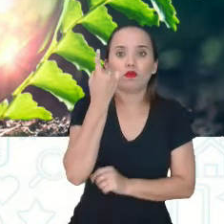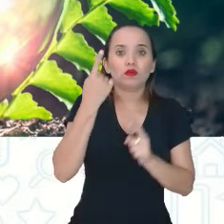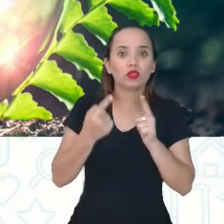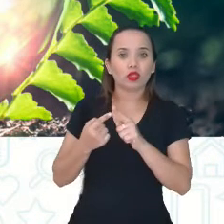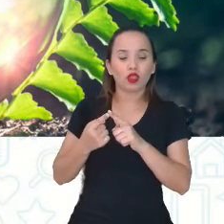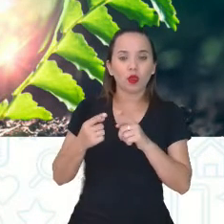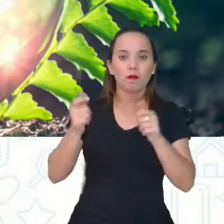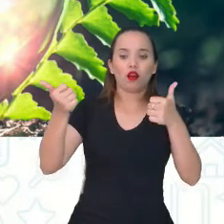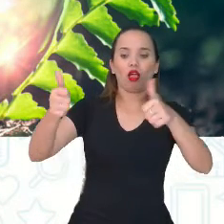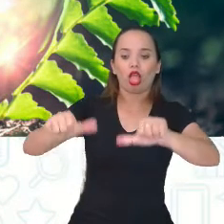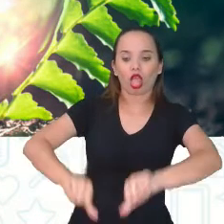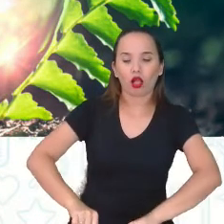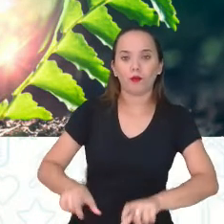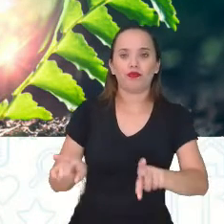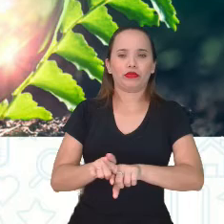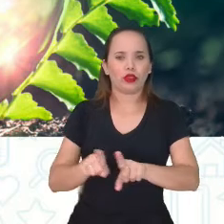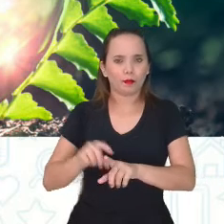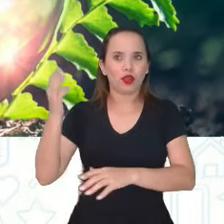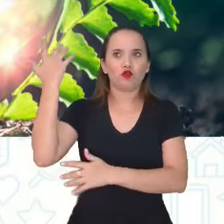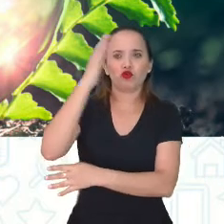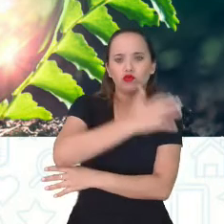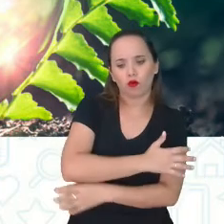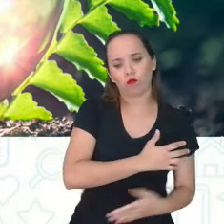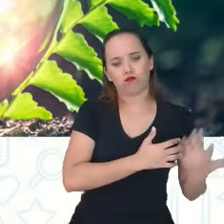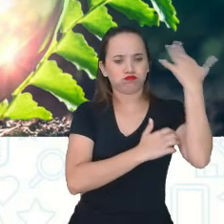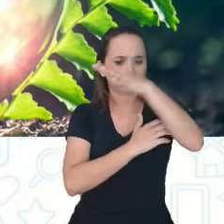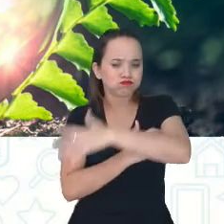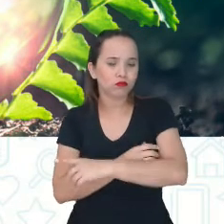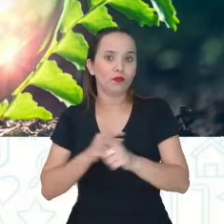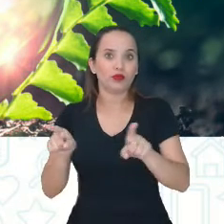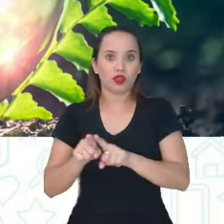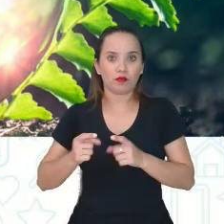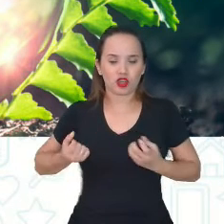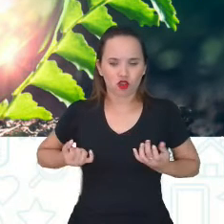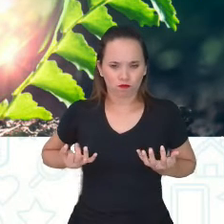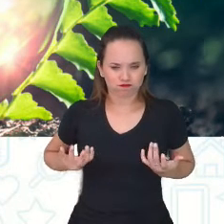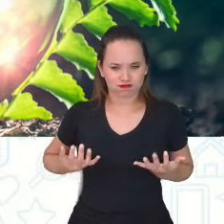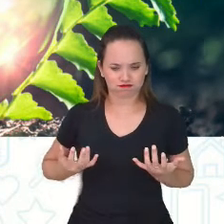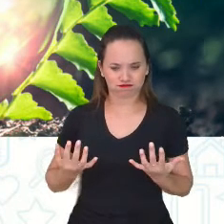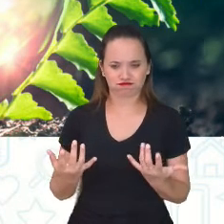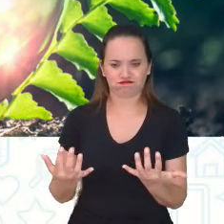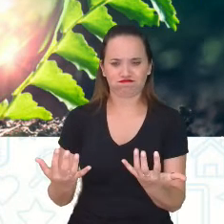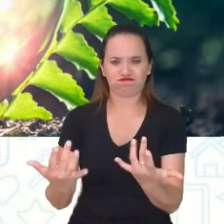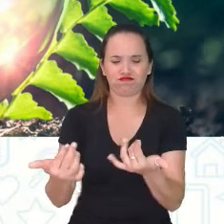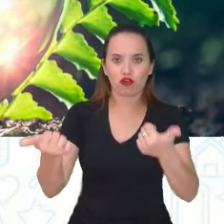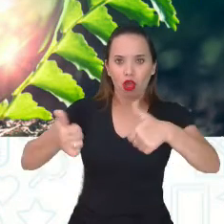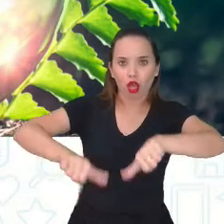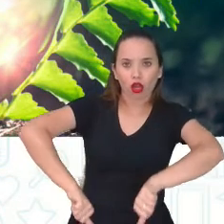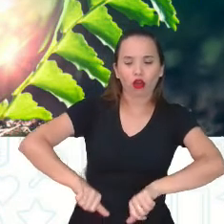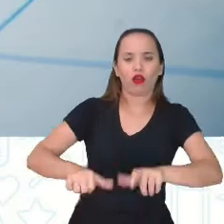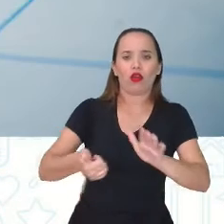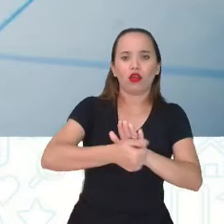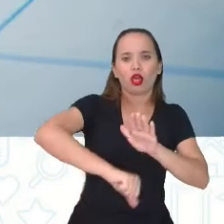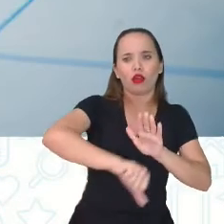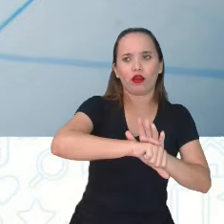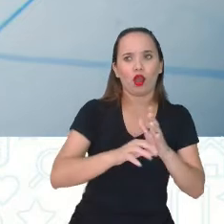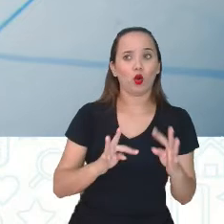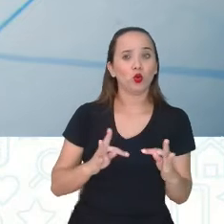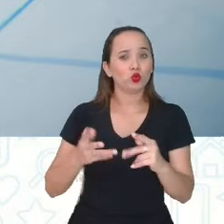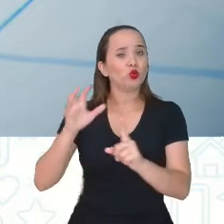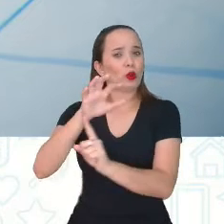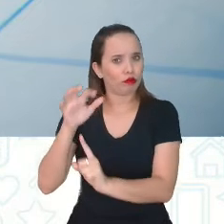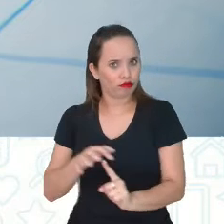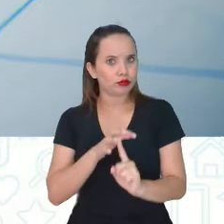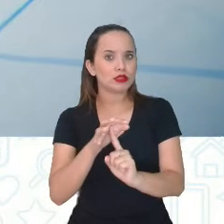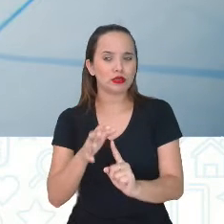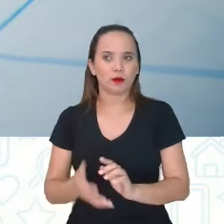questão do desmatamento, das queimadas ilegais. Justamente. Tudo isso impacta esse meio ambiente, certo? Perfeito. E